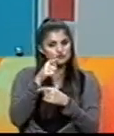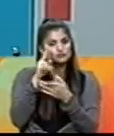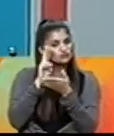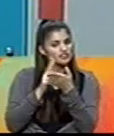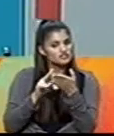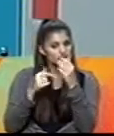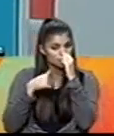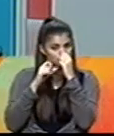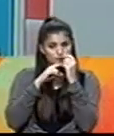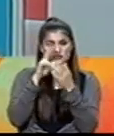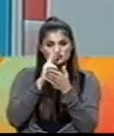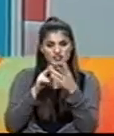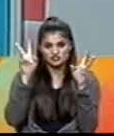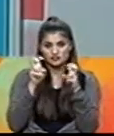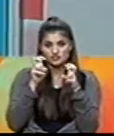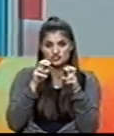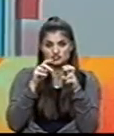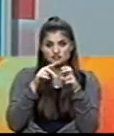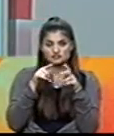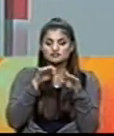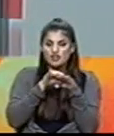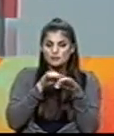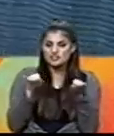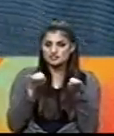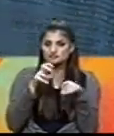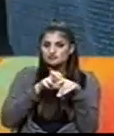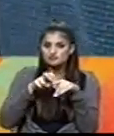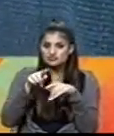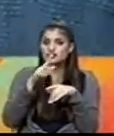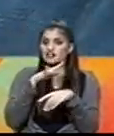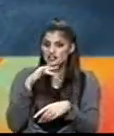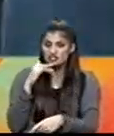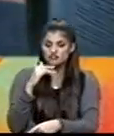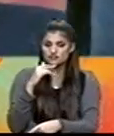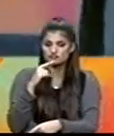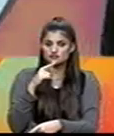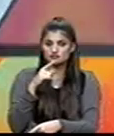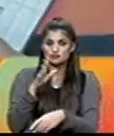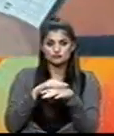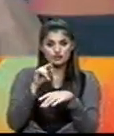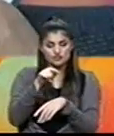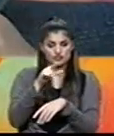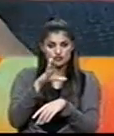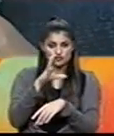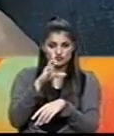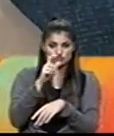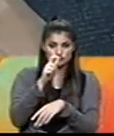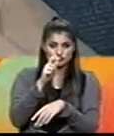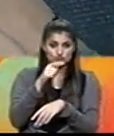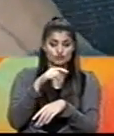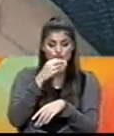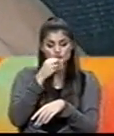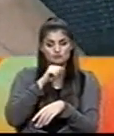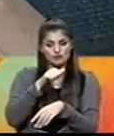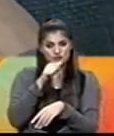ler. Temas de conversa à mesa, é isso? Exatamente. Ah, isto é muito engraçado. A propósito do jejum, estaria disposto a